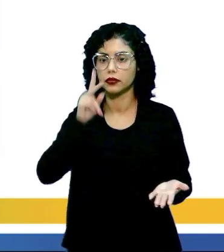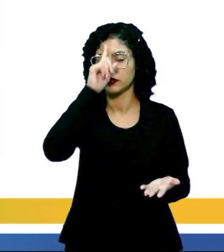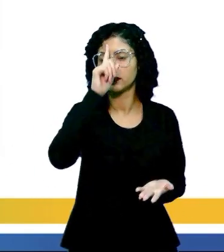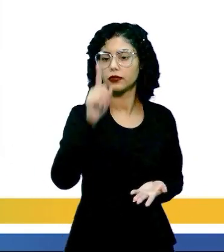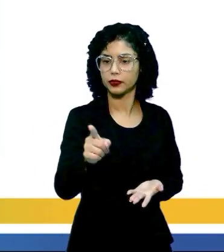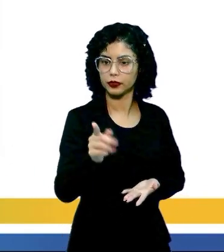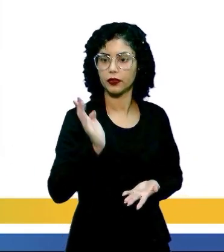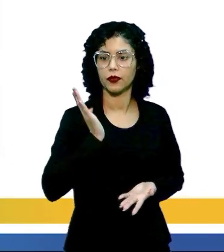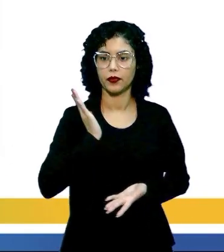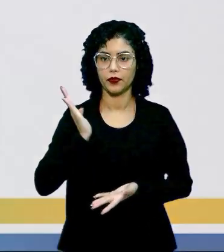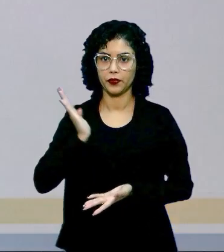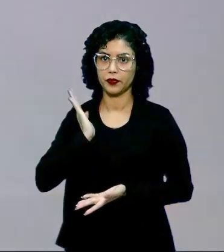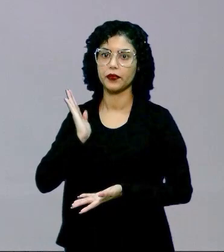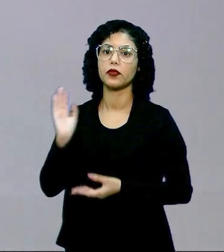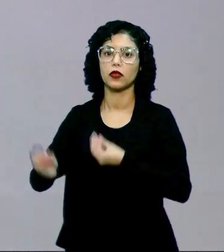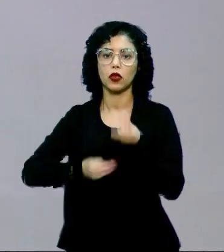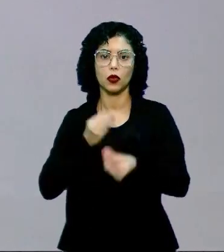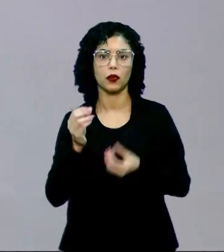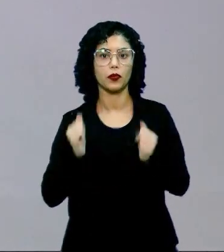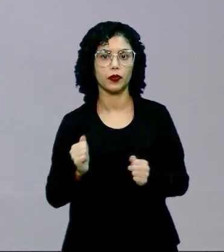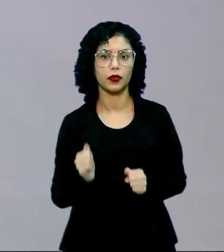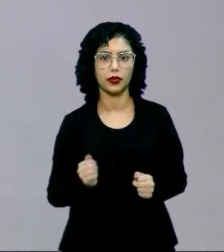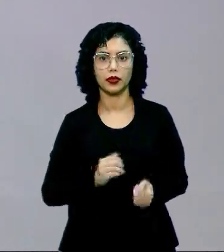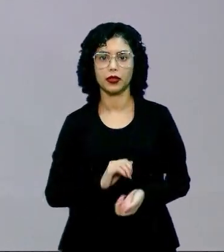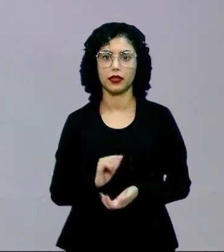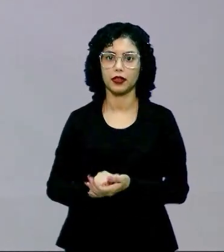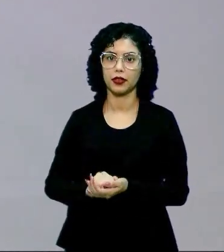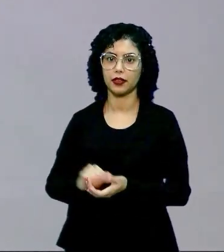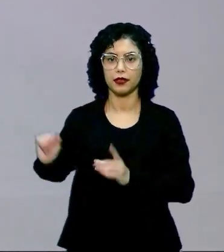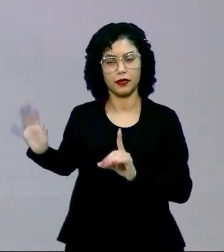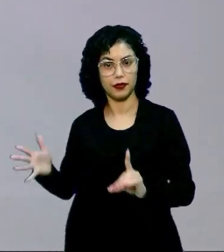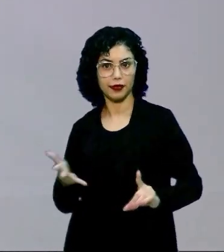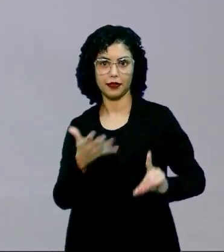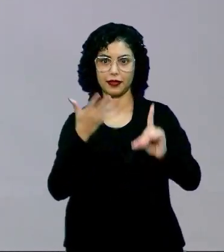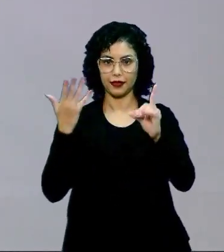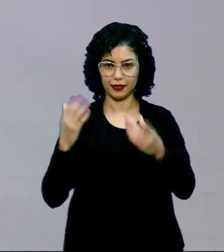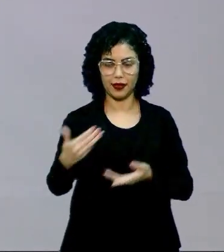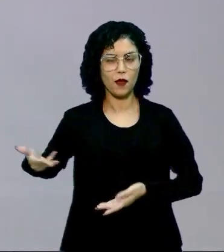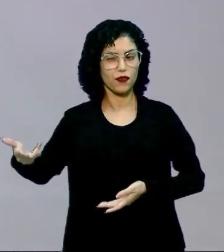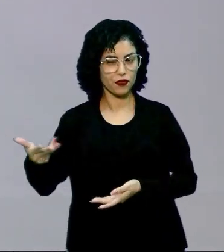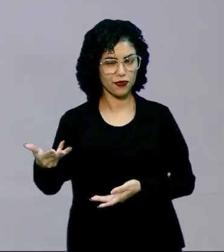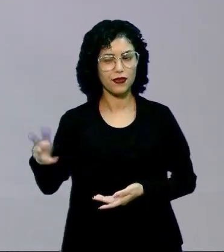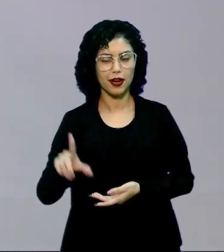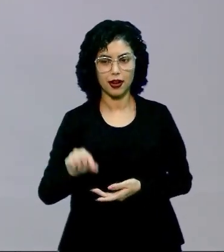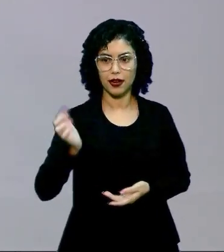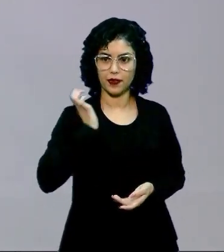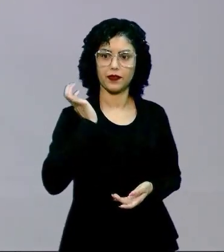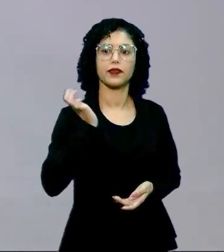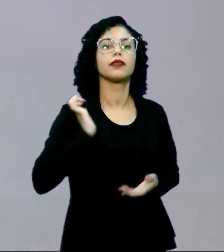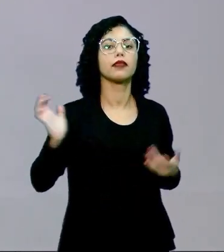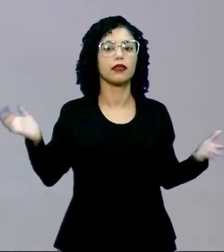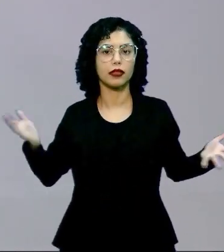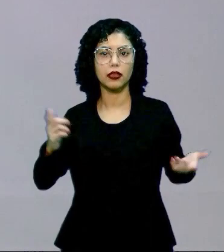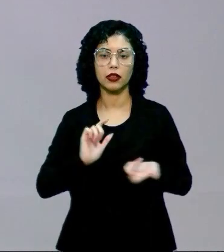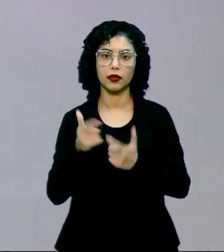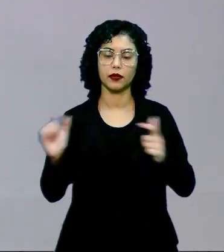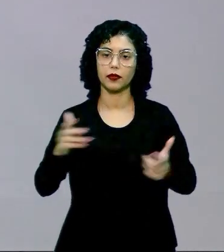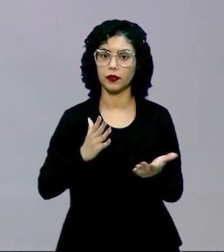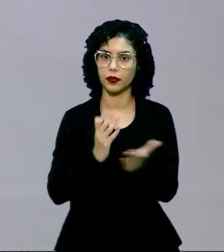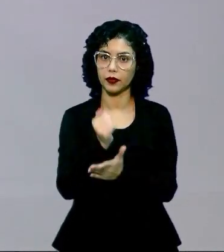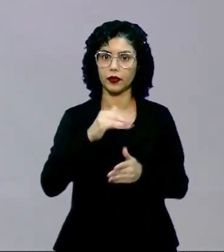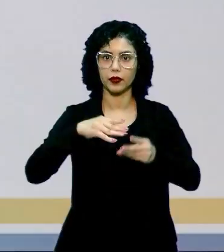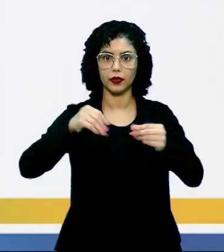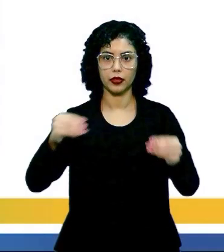era a elite, né? Como vocês costumam dizer, né? A high society, a nata, né? O povo mais rico, que tinha grandes posses